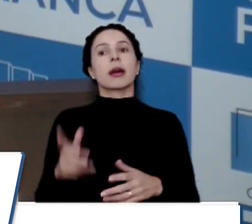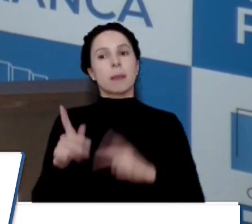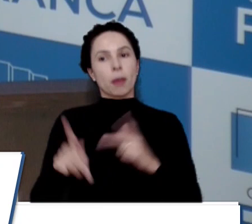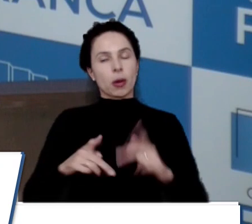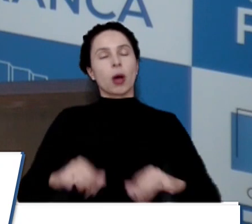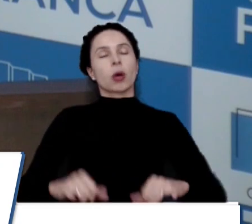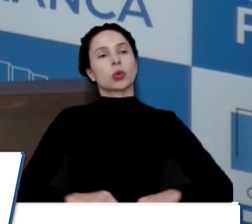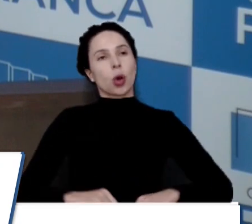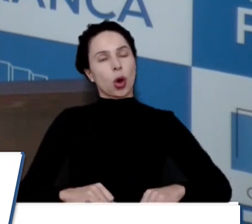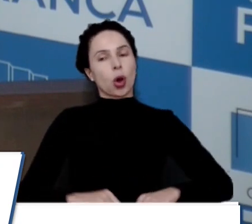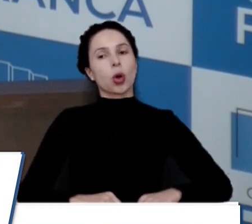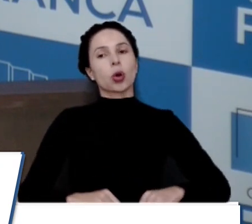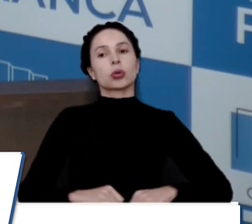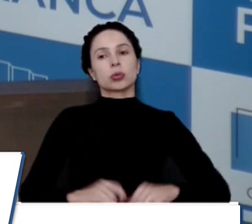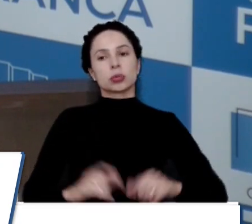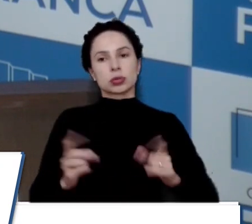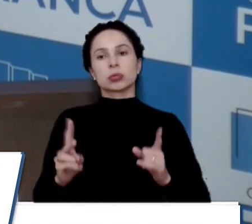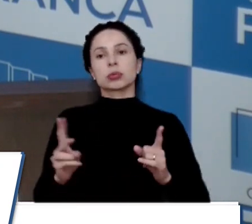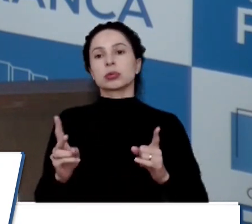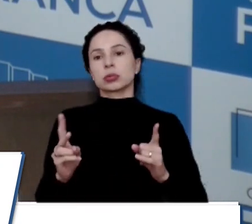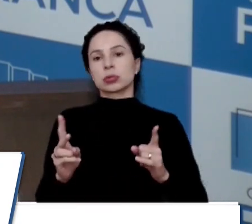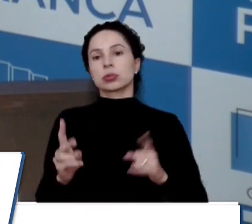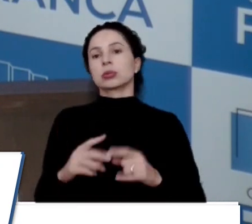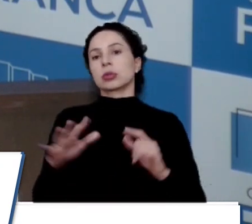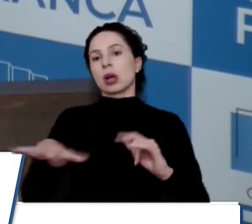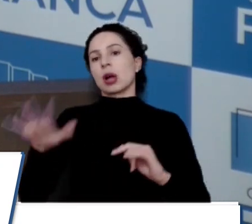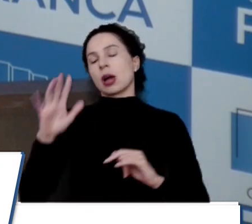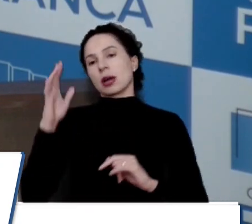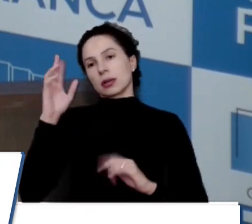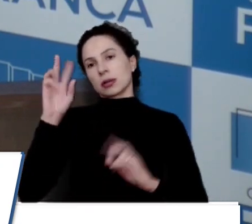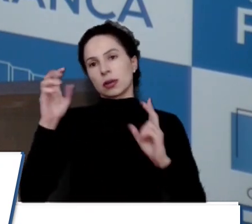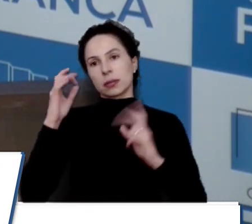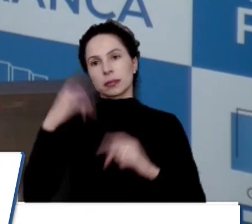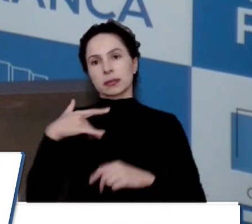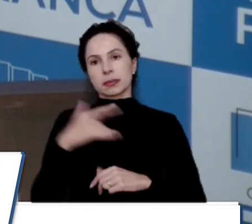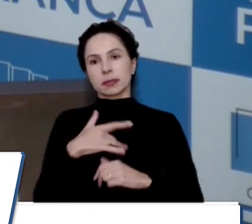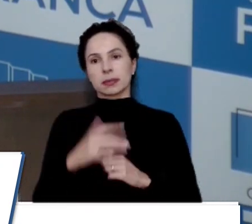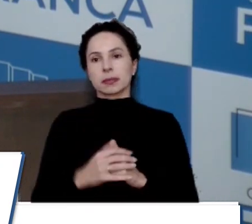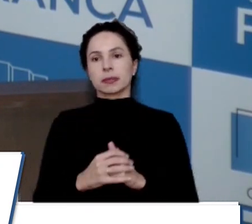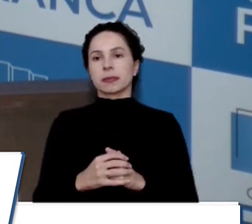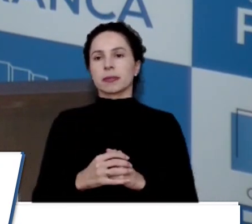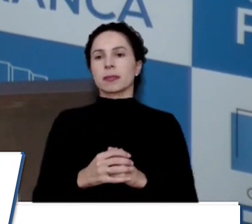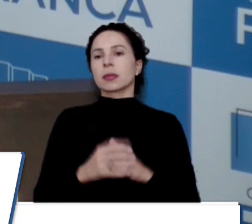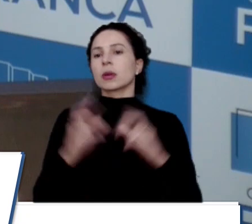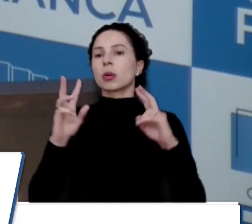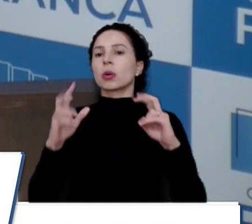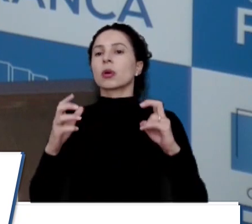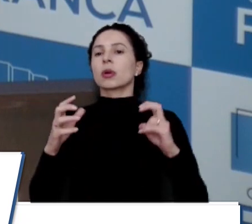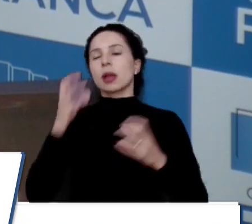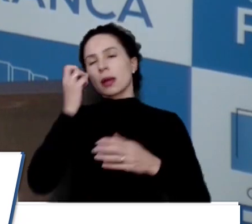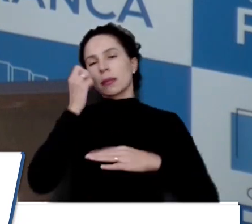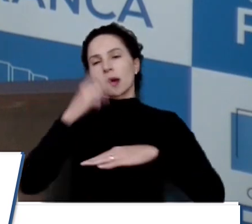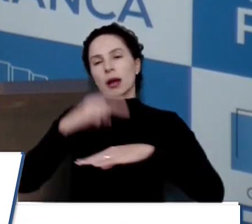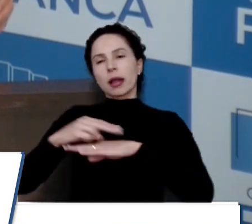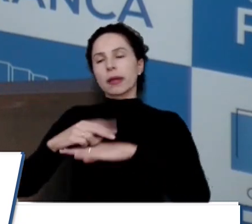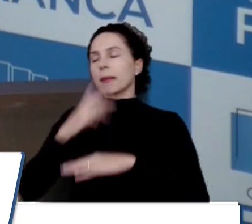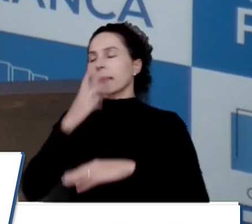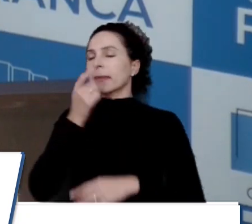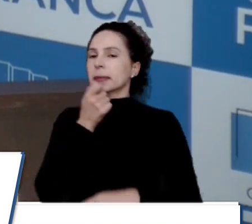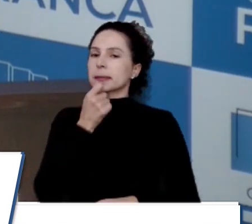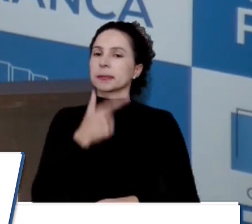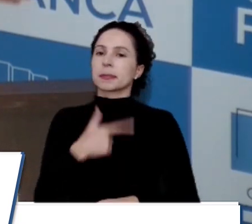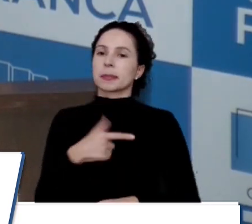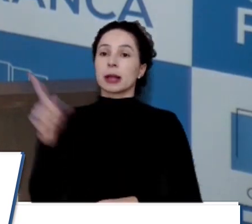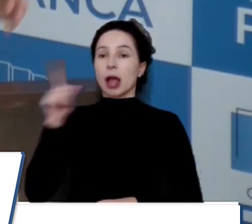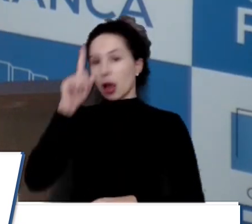né na respeito da Saúde esse negócio de leito virou brincadeira porque lá no hospital do coração